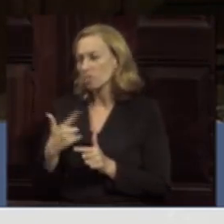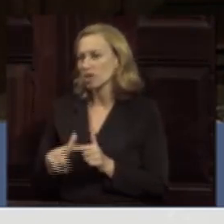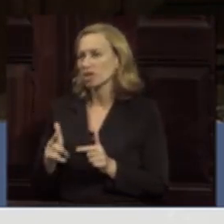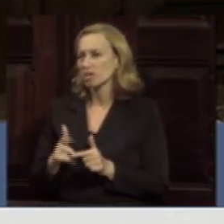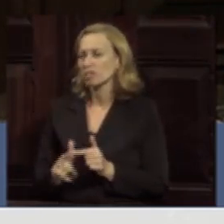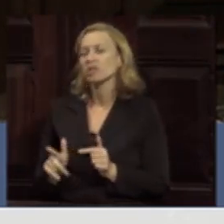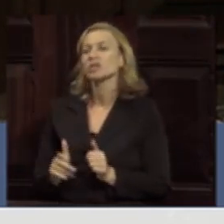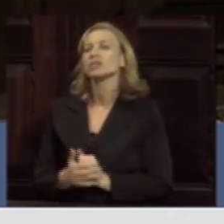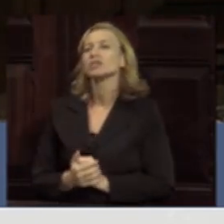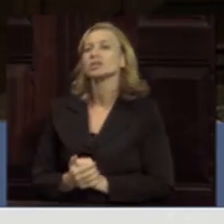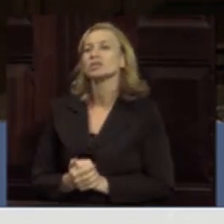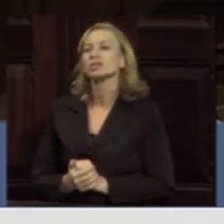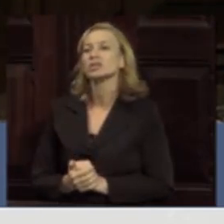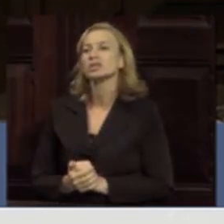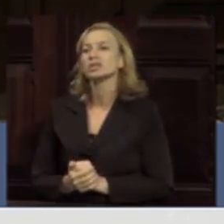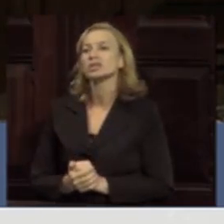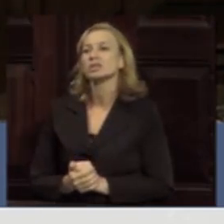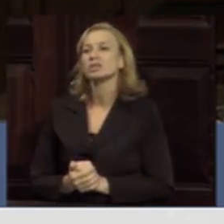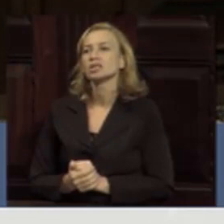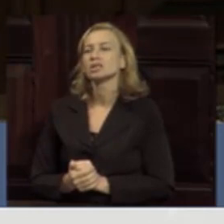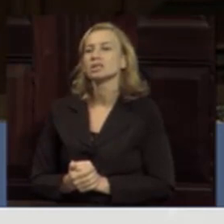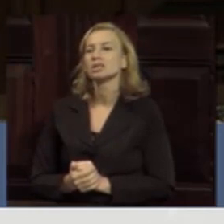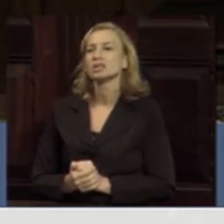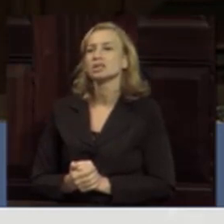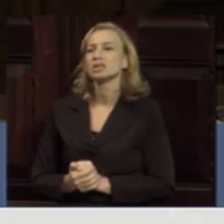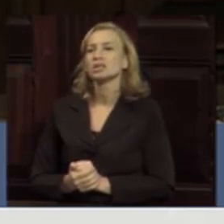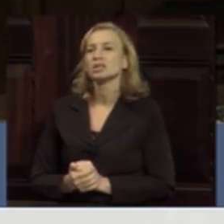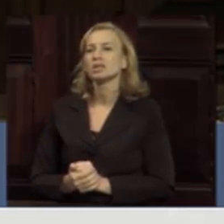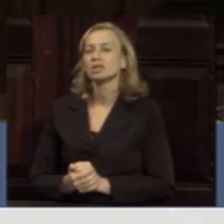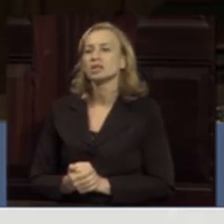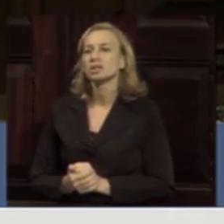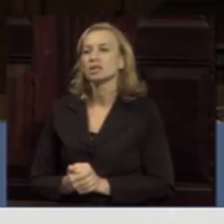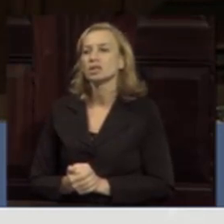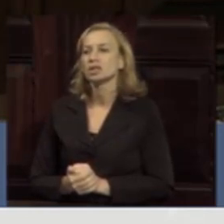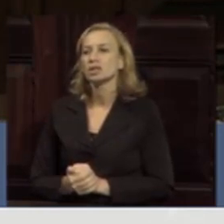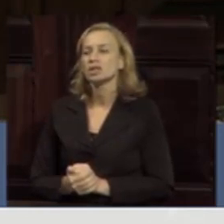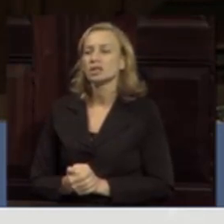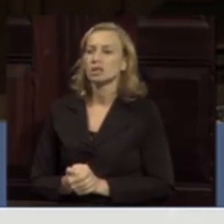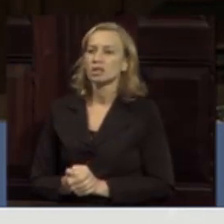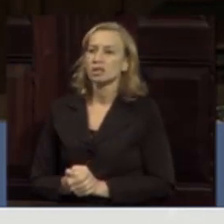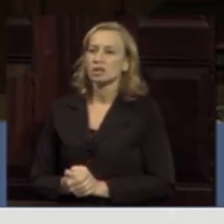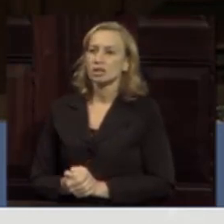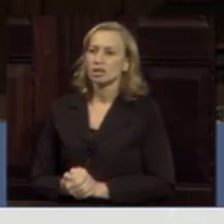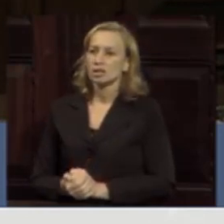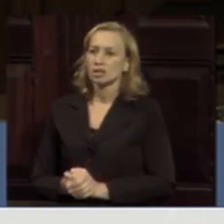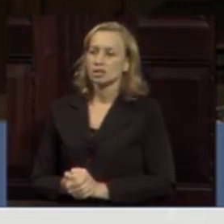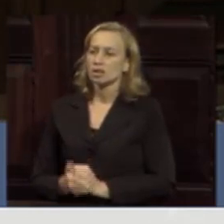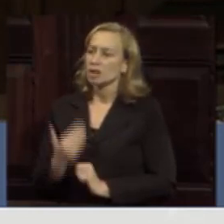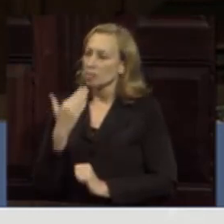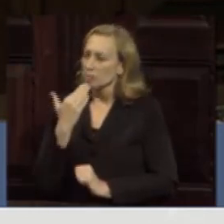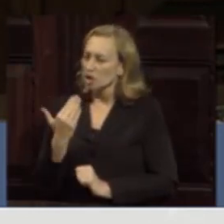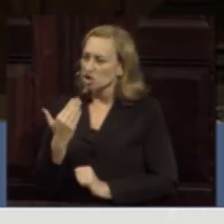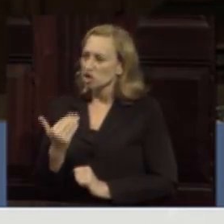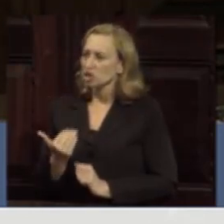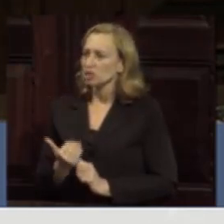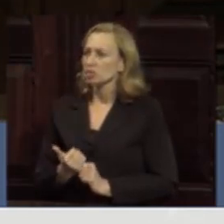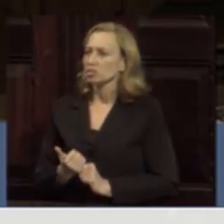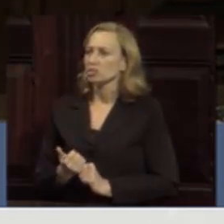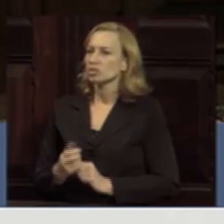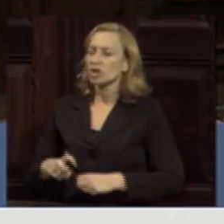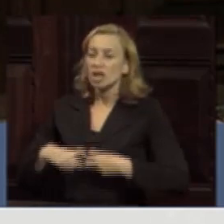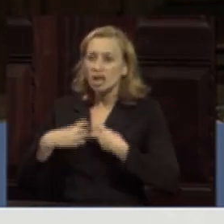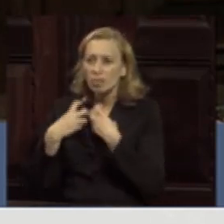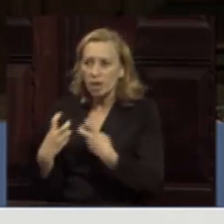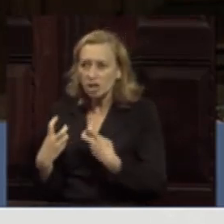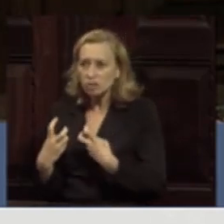de prints de telas do sistema de matrícula, pedindo, solicitando, quase